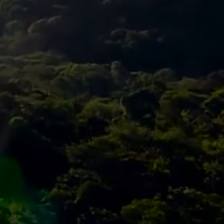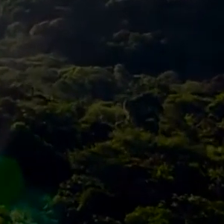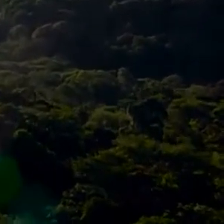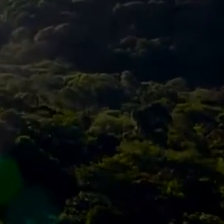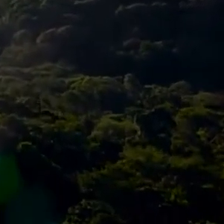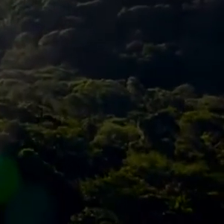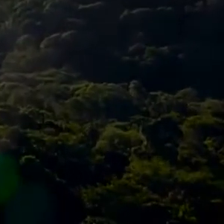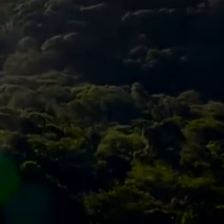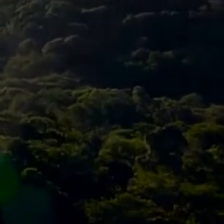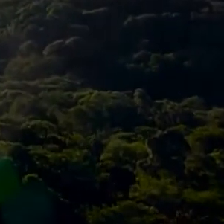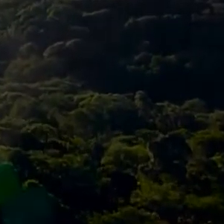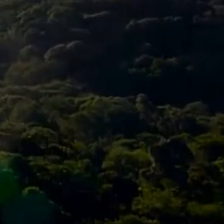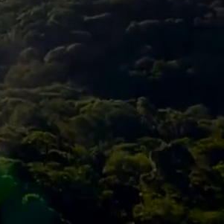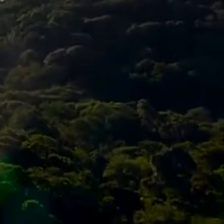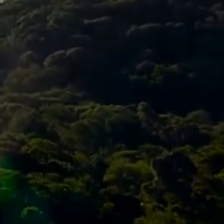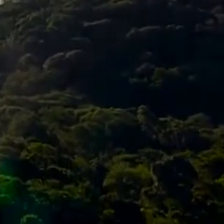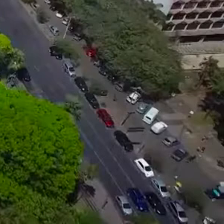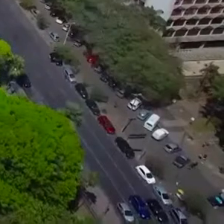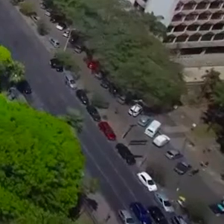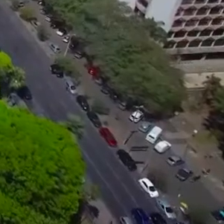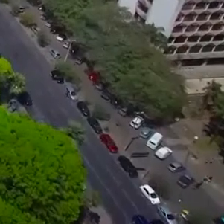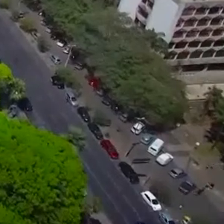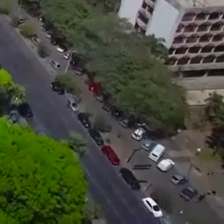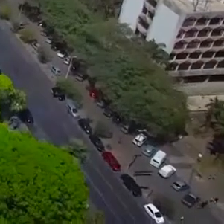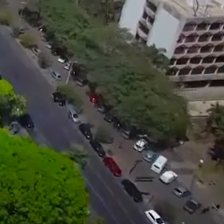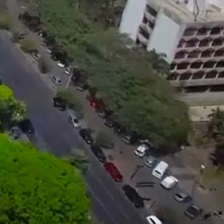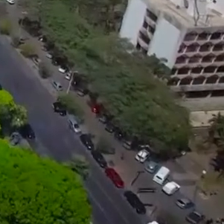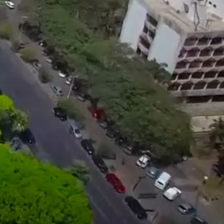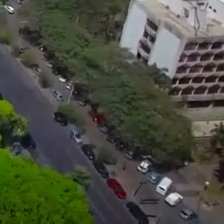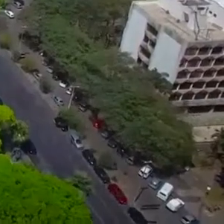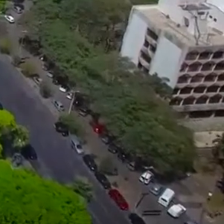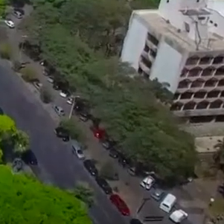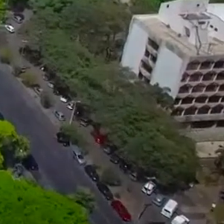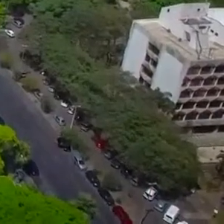na frente cremosa e